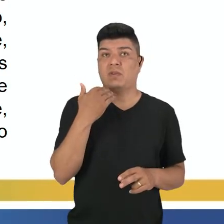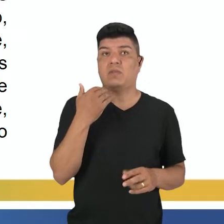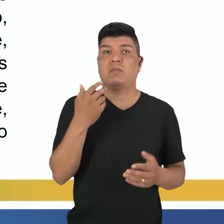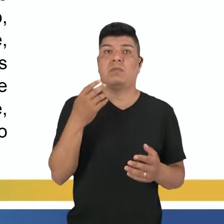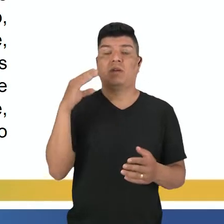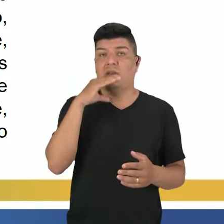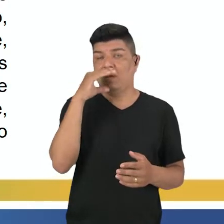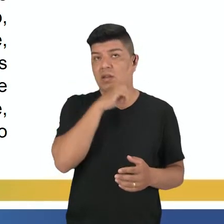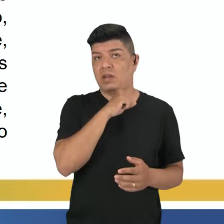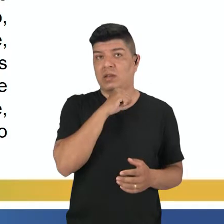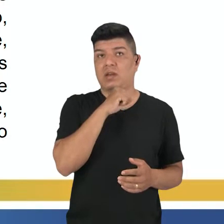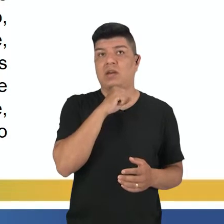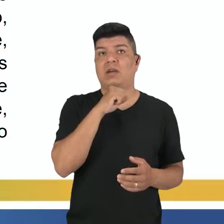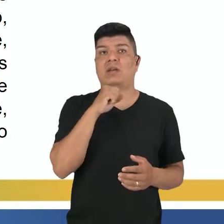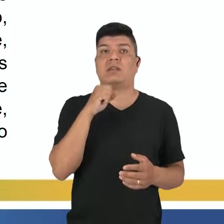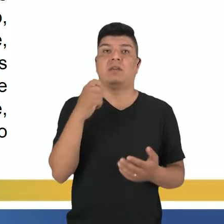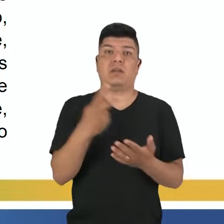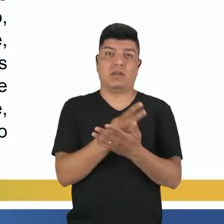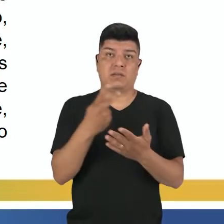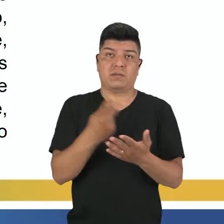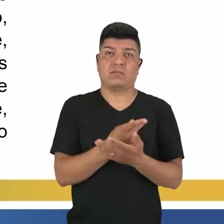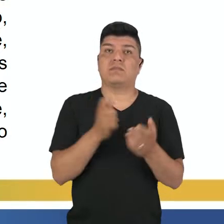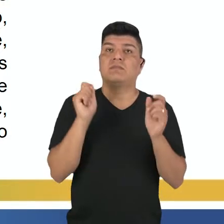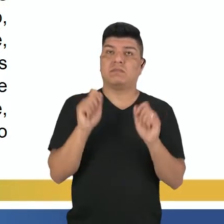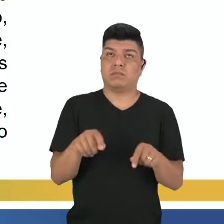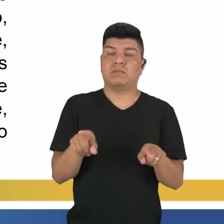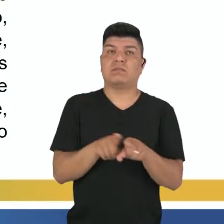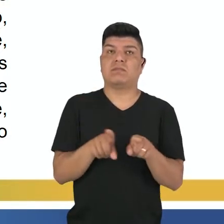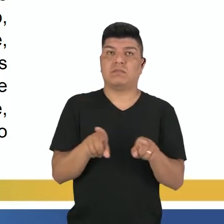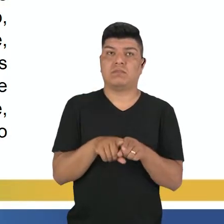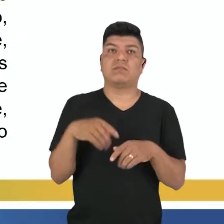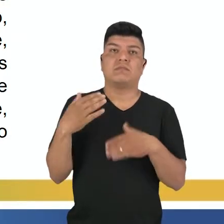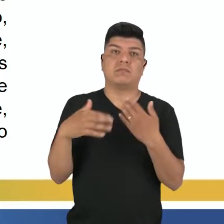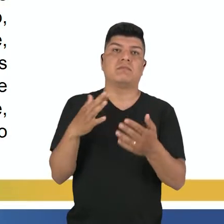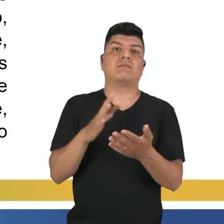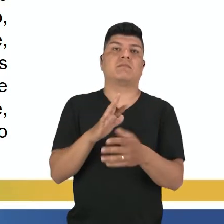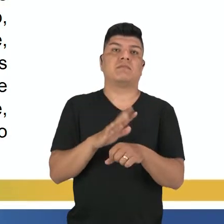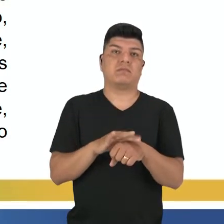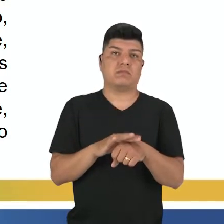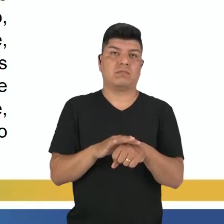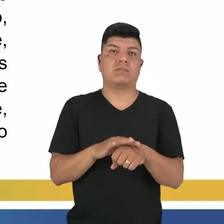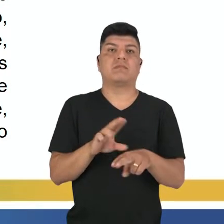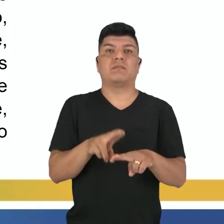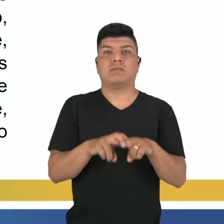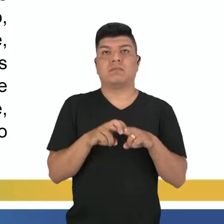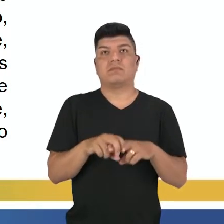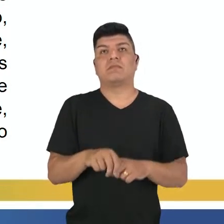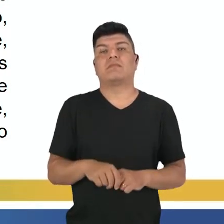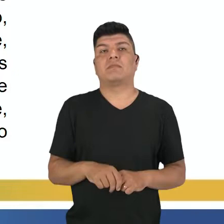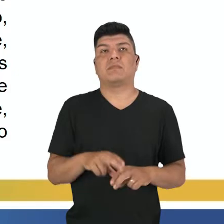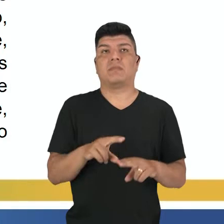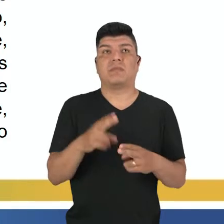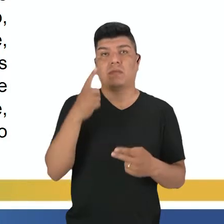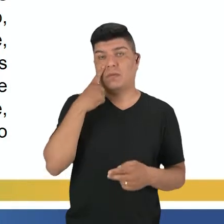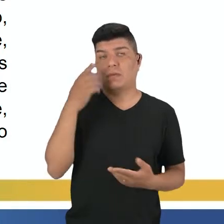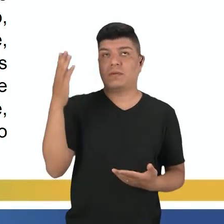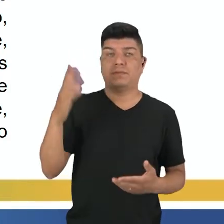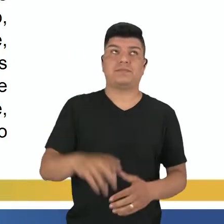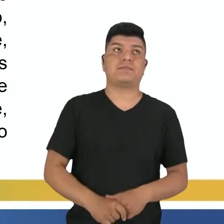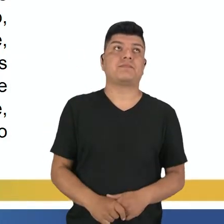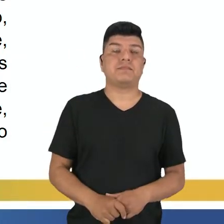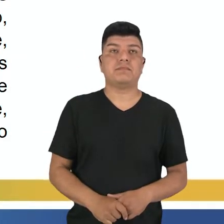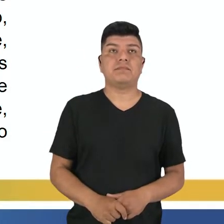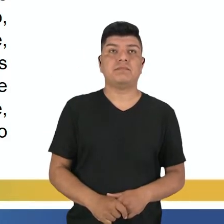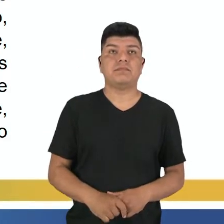forma rápida, indiscriminada, ela pode também vir a desenvolver doenças, né? Então vamos lá.